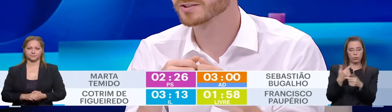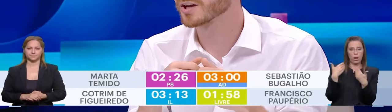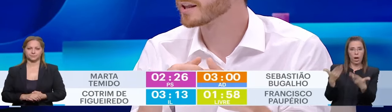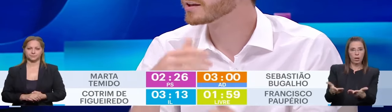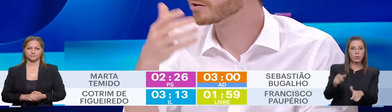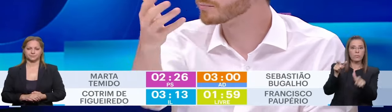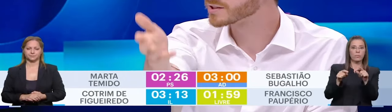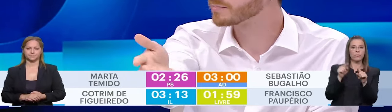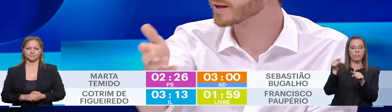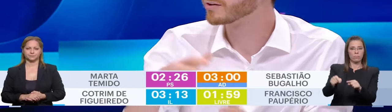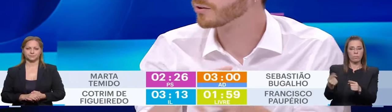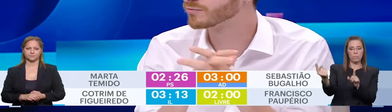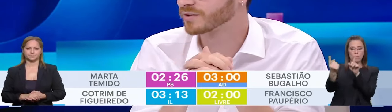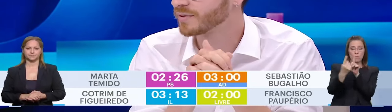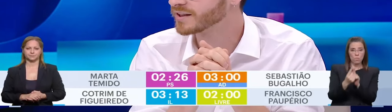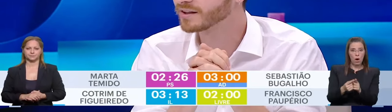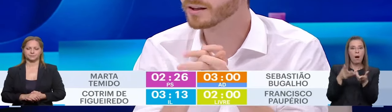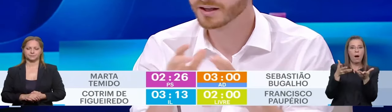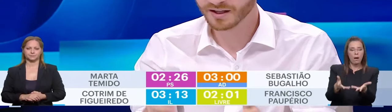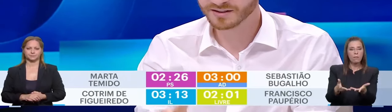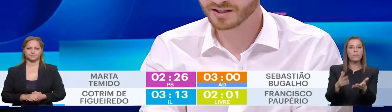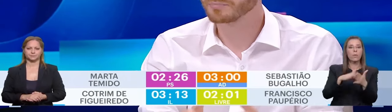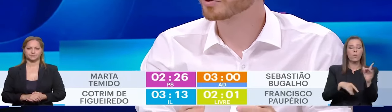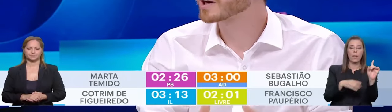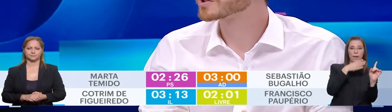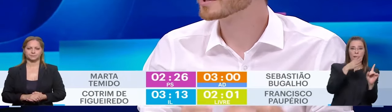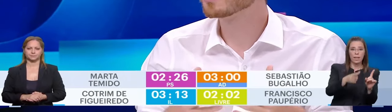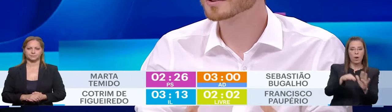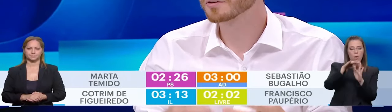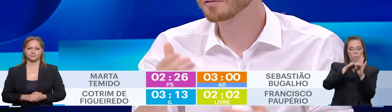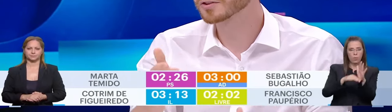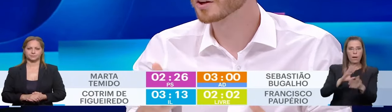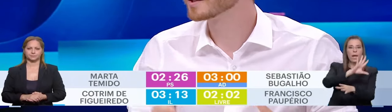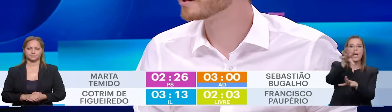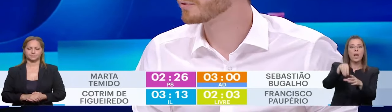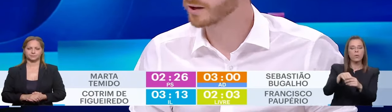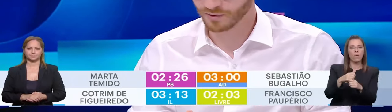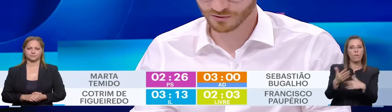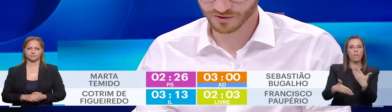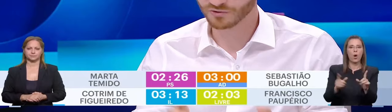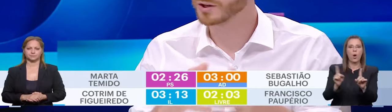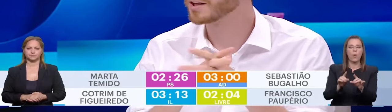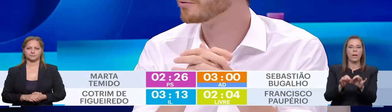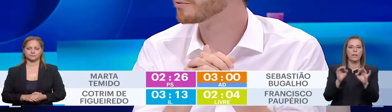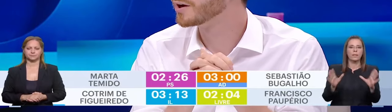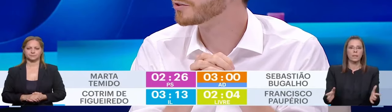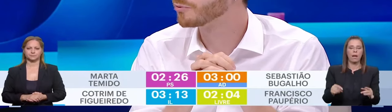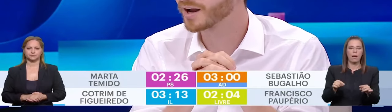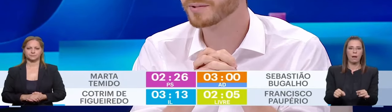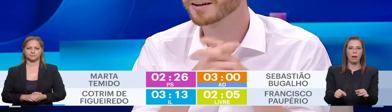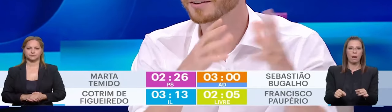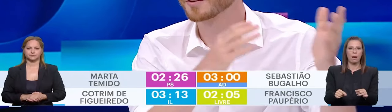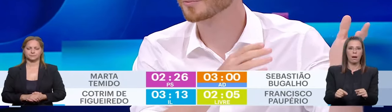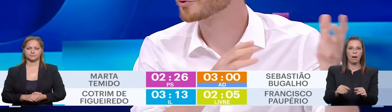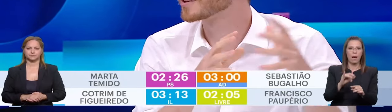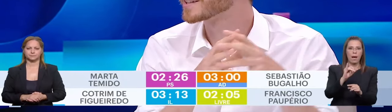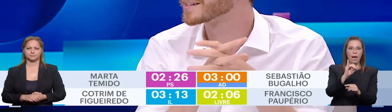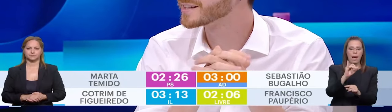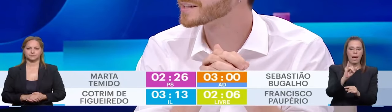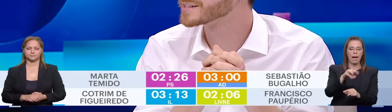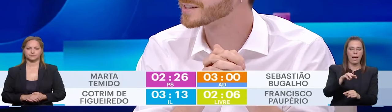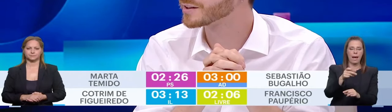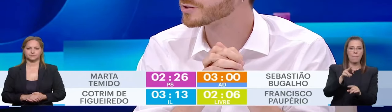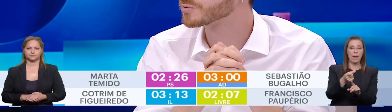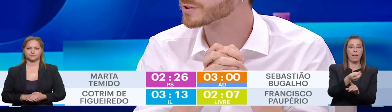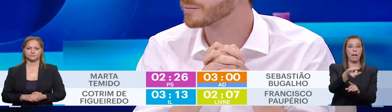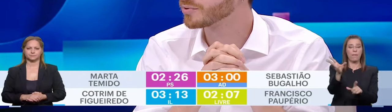humanizar essa chegada e Como disse bem o colega painel ter programas de inclusão que funcionem não é como aconteceu aqui no no aima que vemos